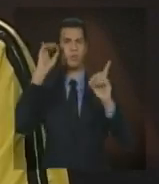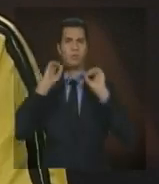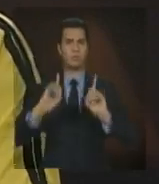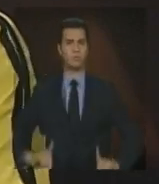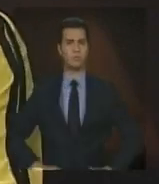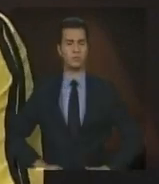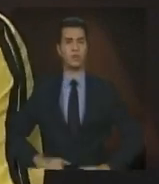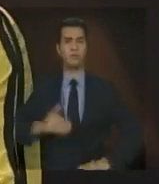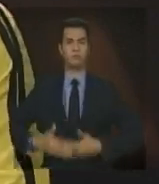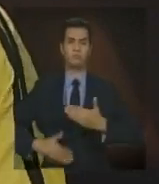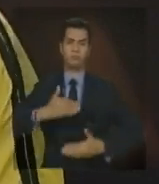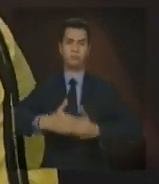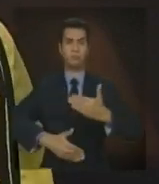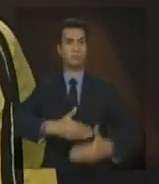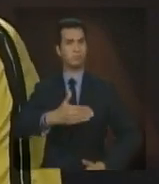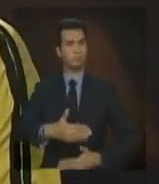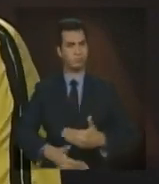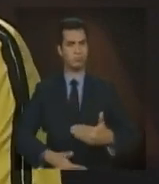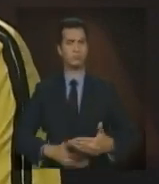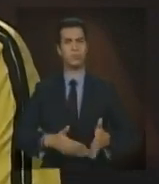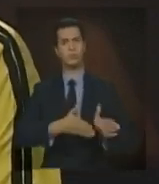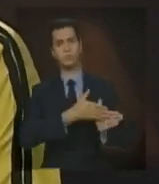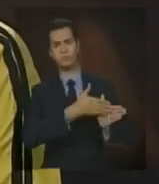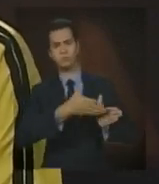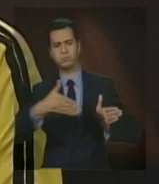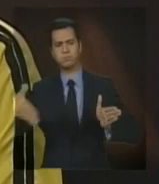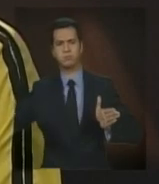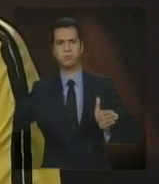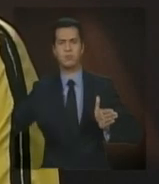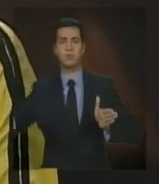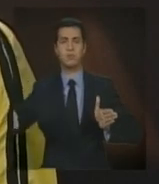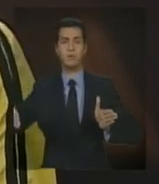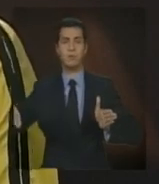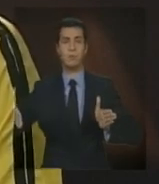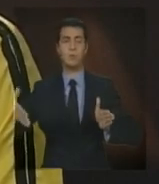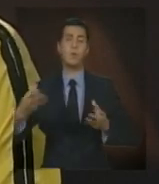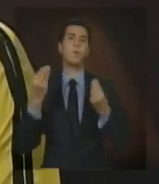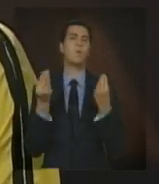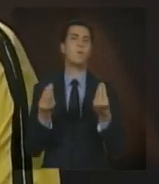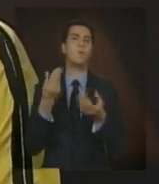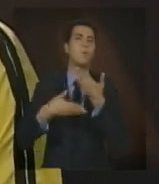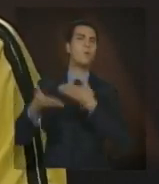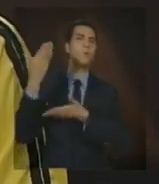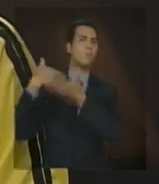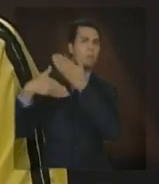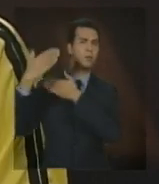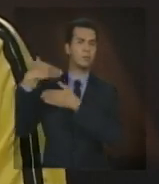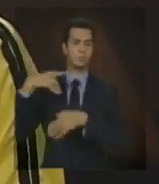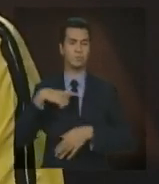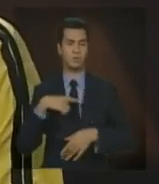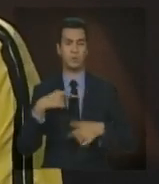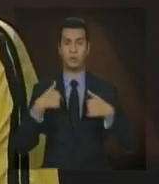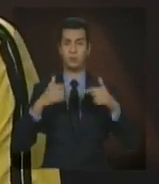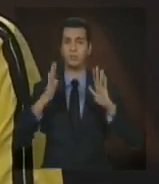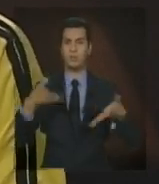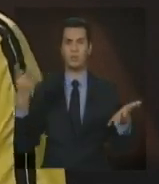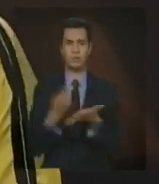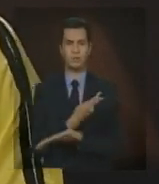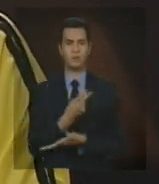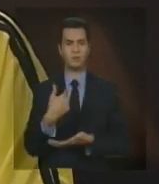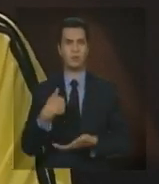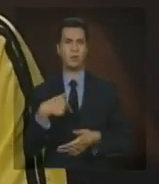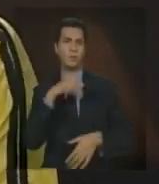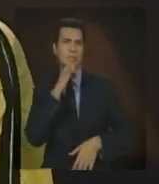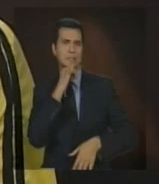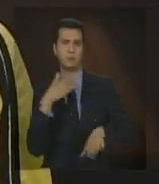A mudança de pensamento, a maneira como a gente chegava. Eu já tive vários episódios curiosos de eu ir comprar